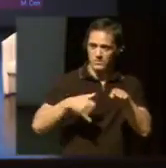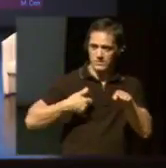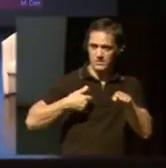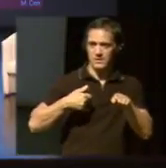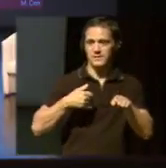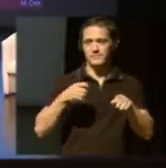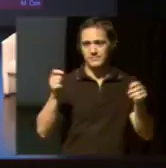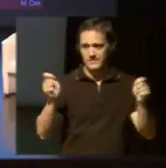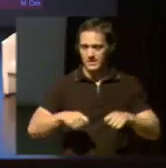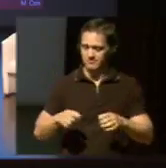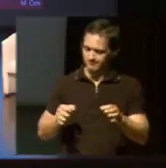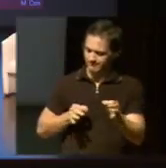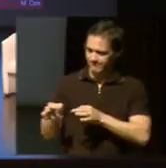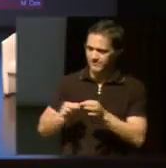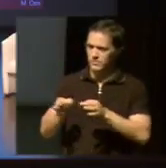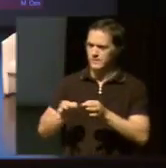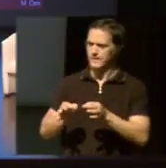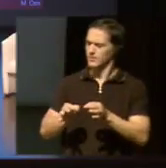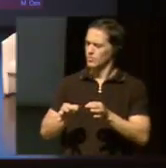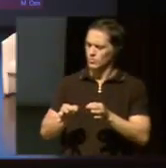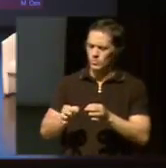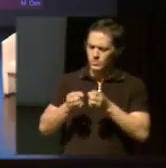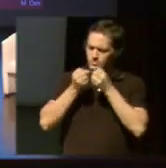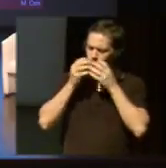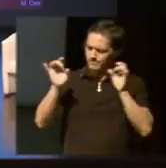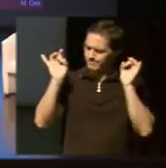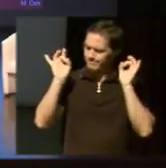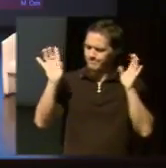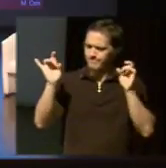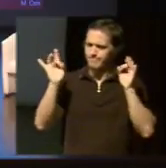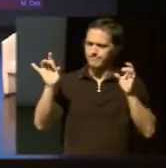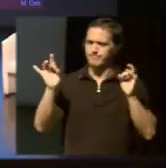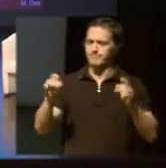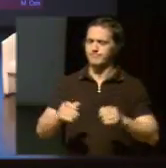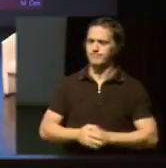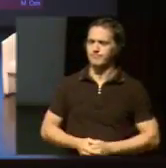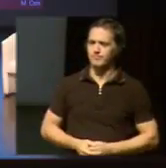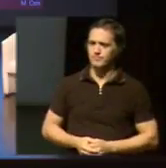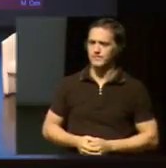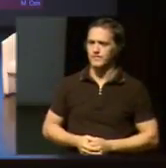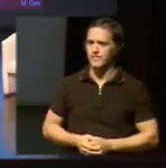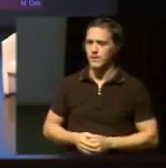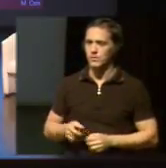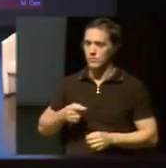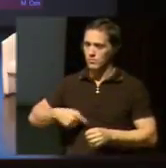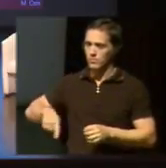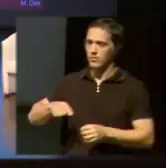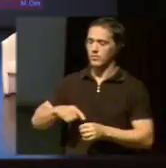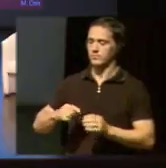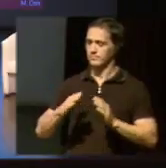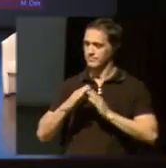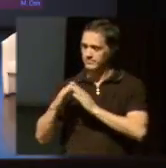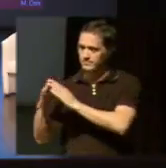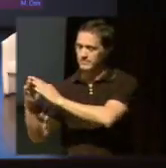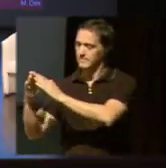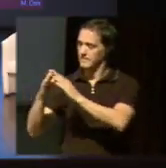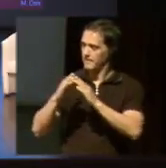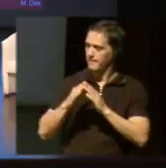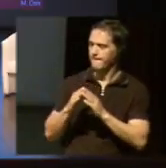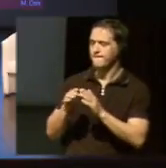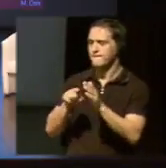foi um enorme sucesso. Existem outros projetos onde atuamos na vizinhança, onde